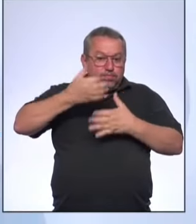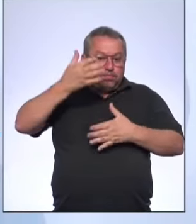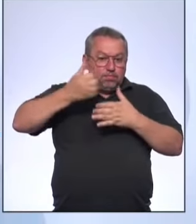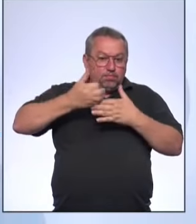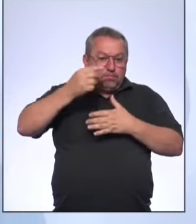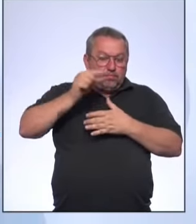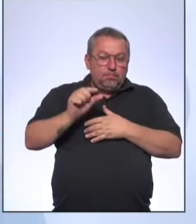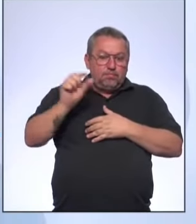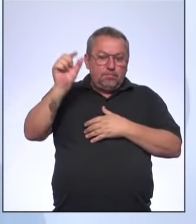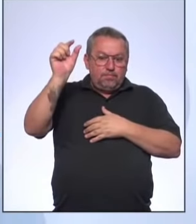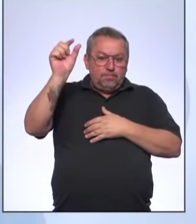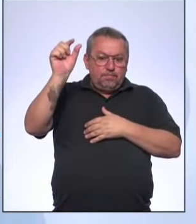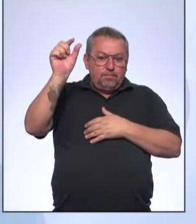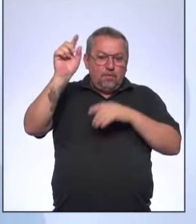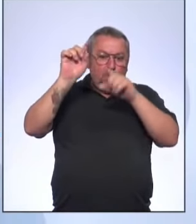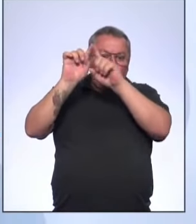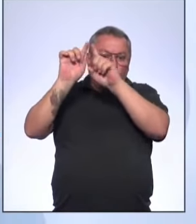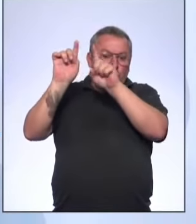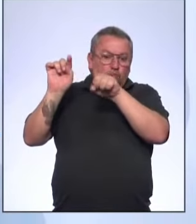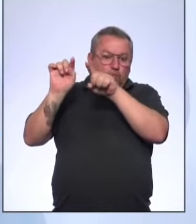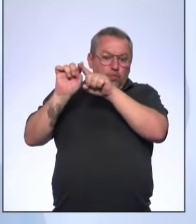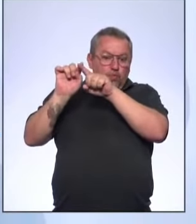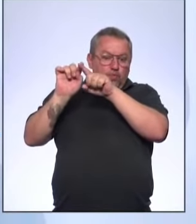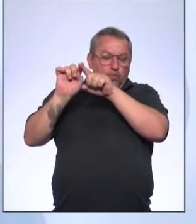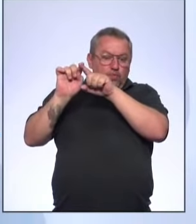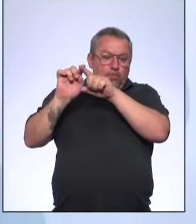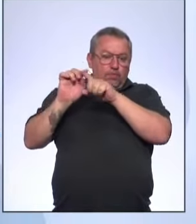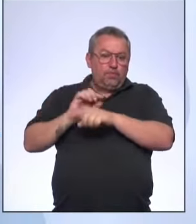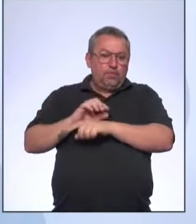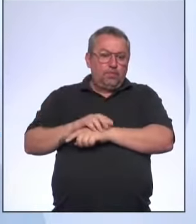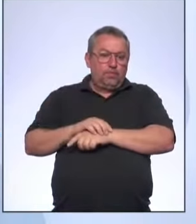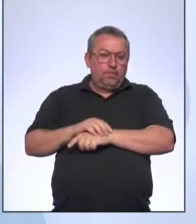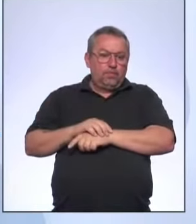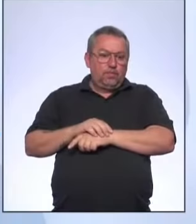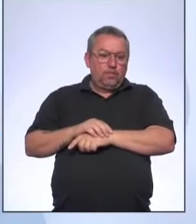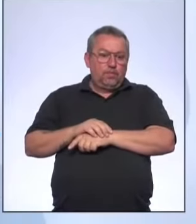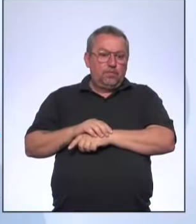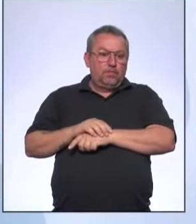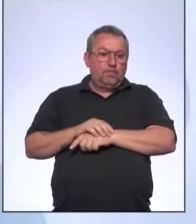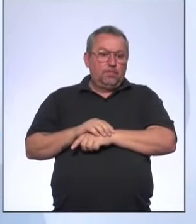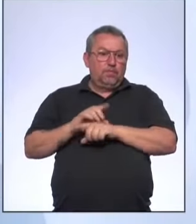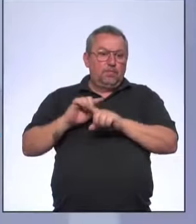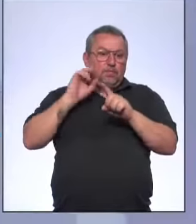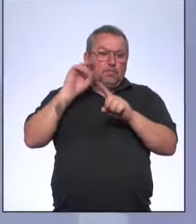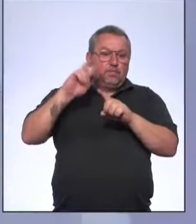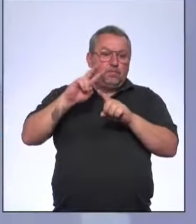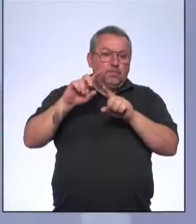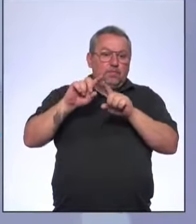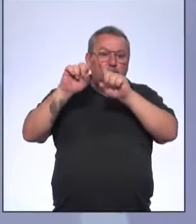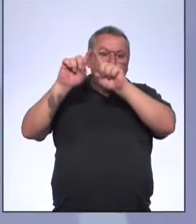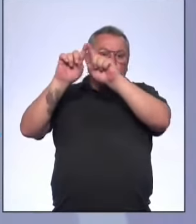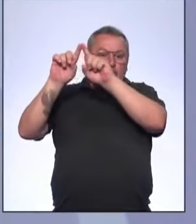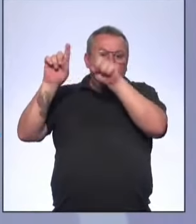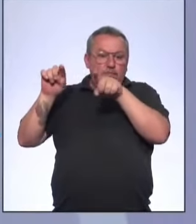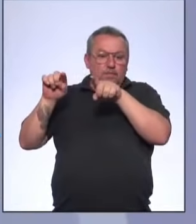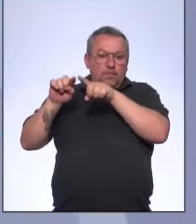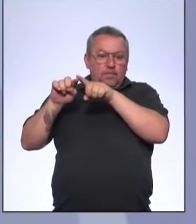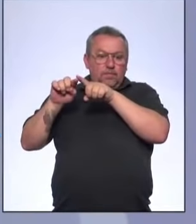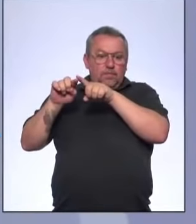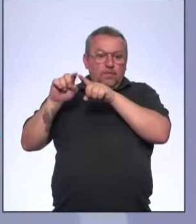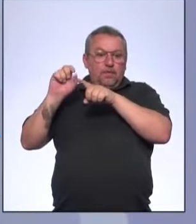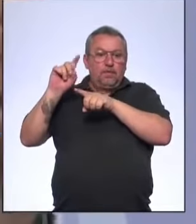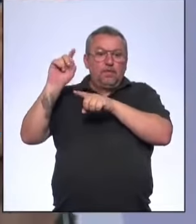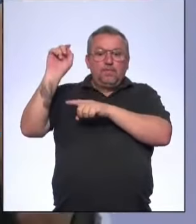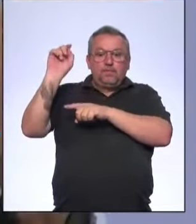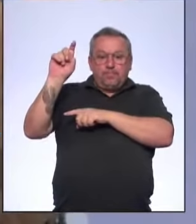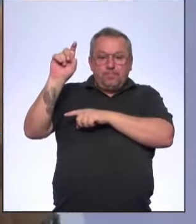cima na parte superior tem um quadradinho oi ó bem aqui ó tá vendo ó bem desse ladinho tem um quadradinho se